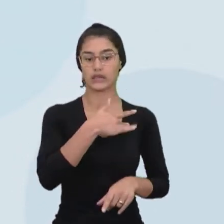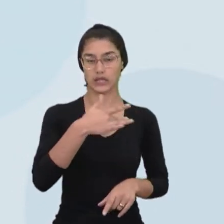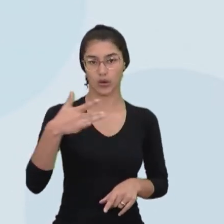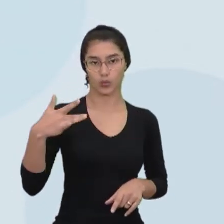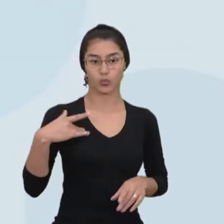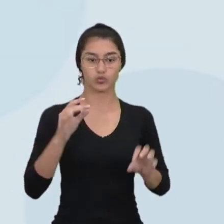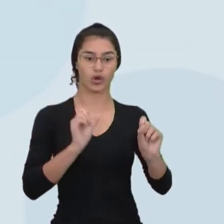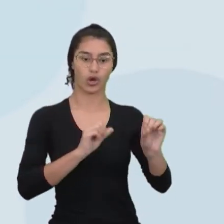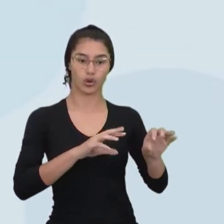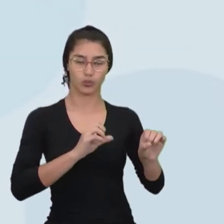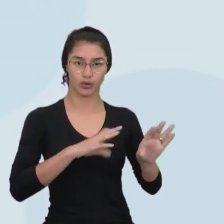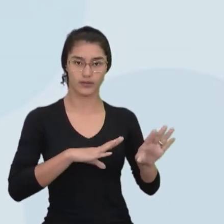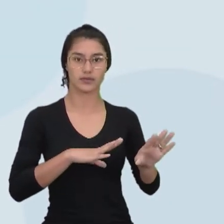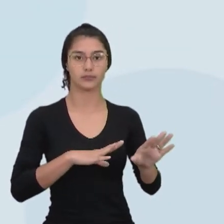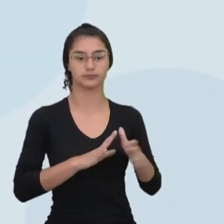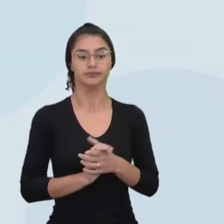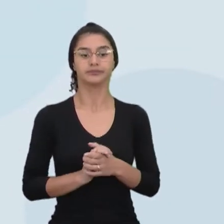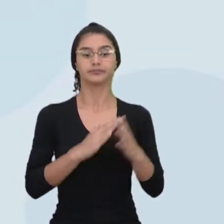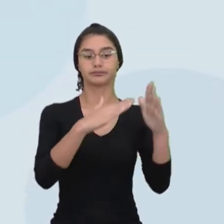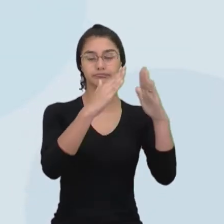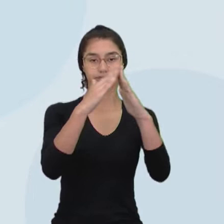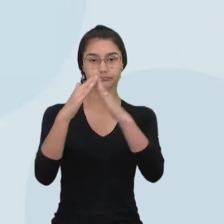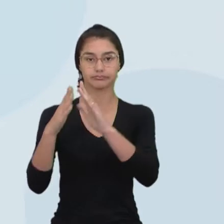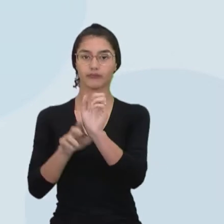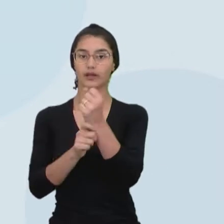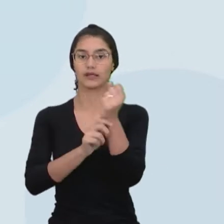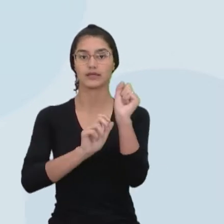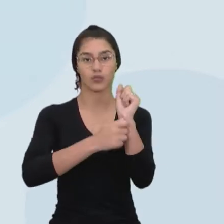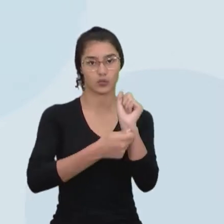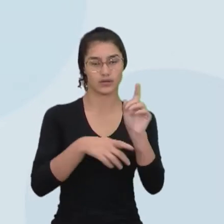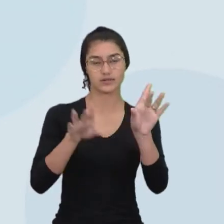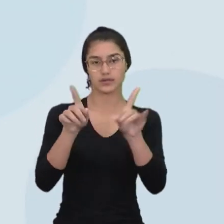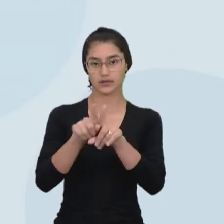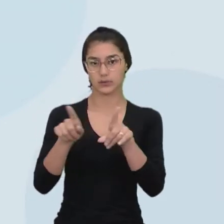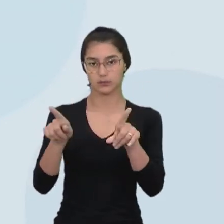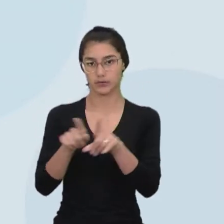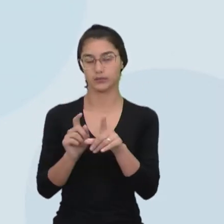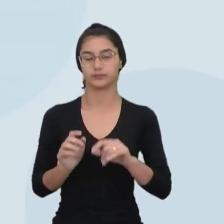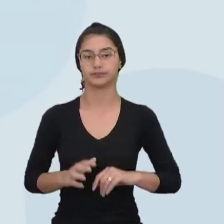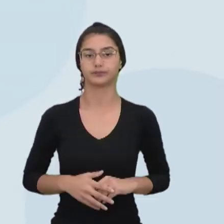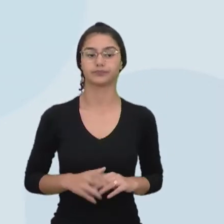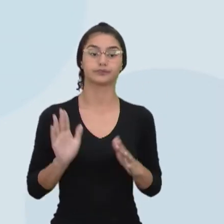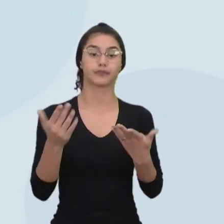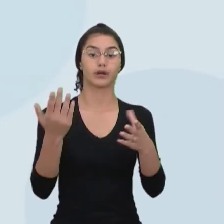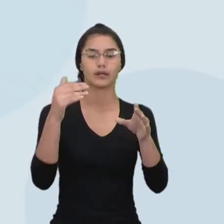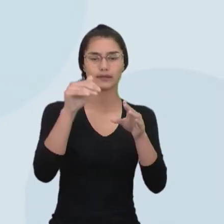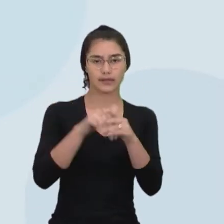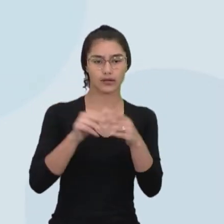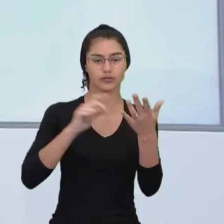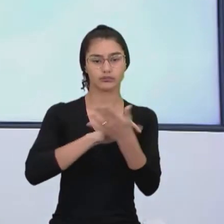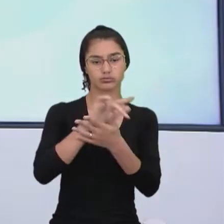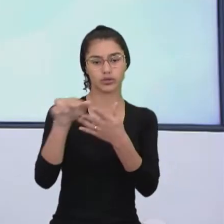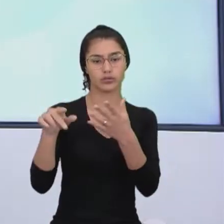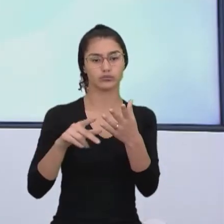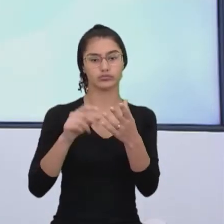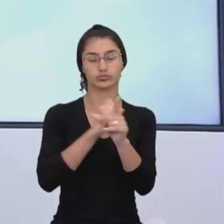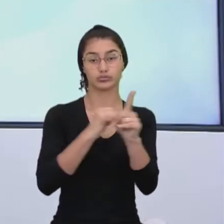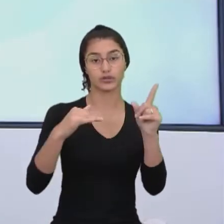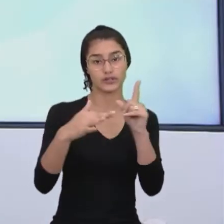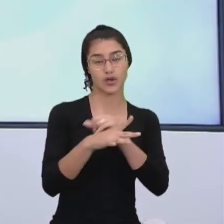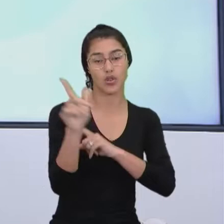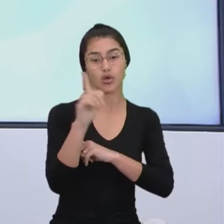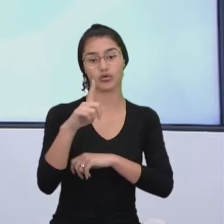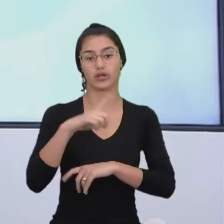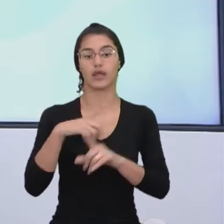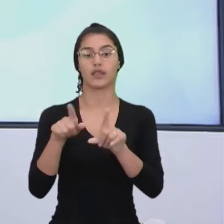saúde, educação, habitação e segurança. Então, dentro da dimensão social, né, logicamente